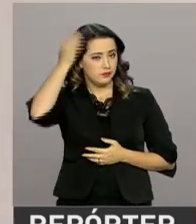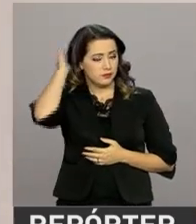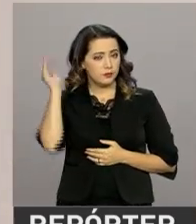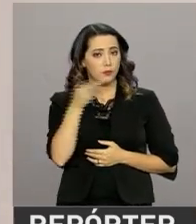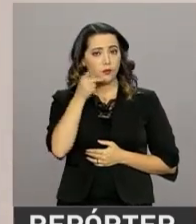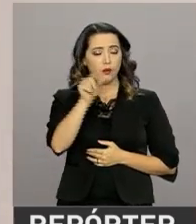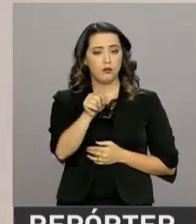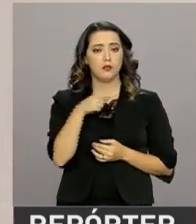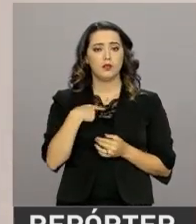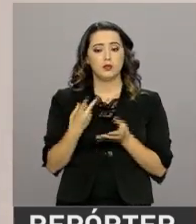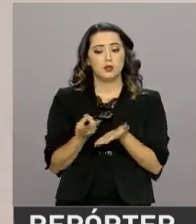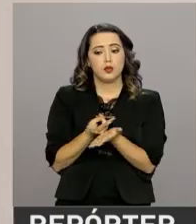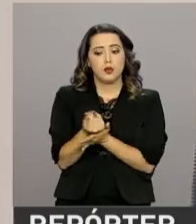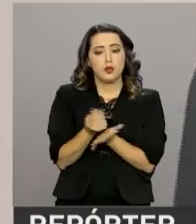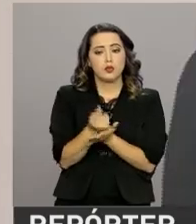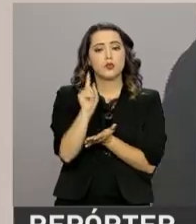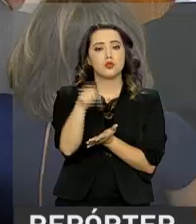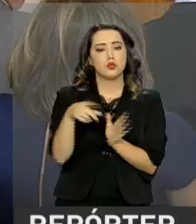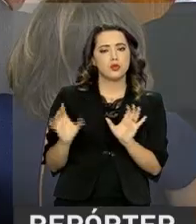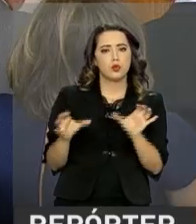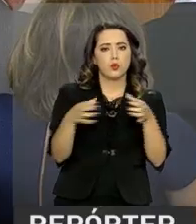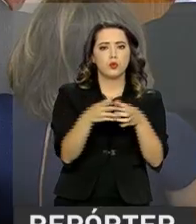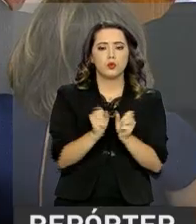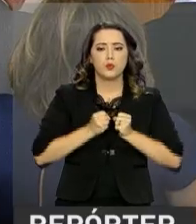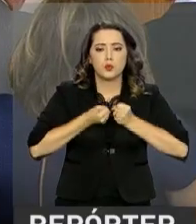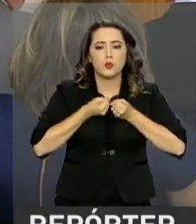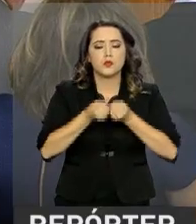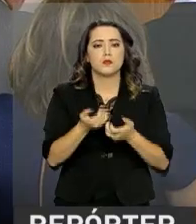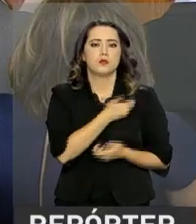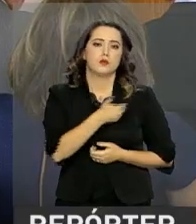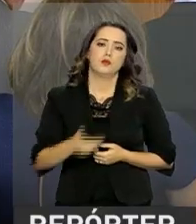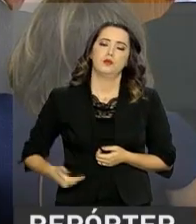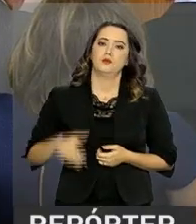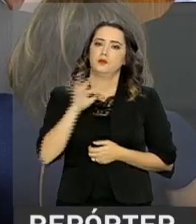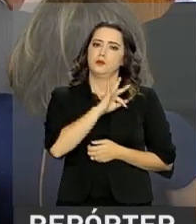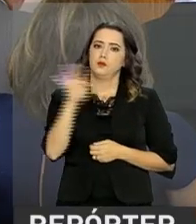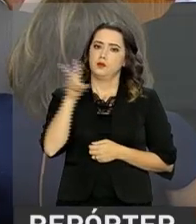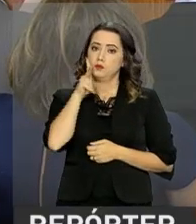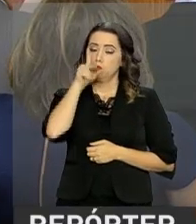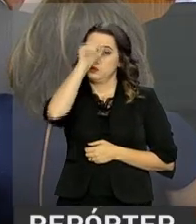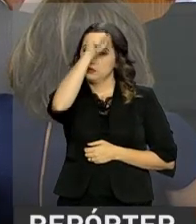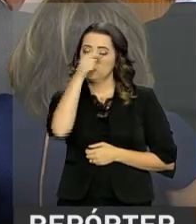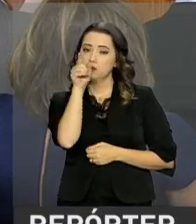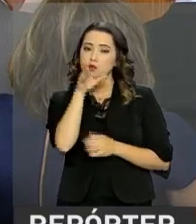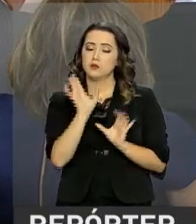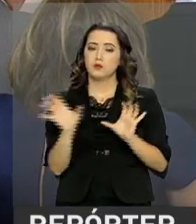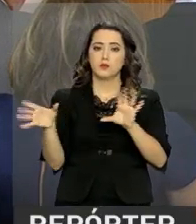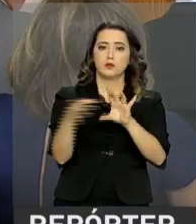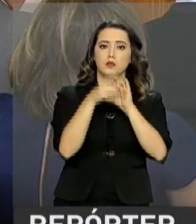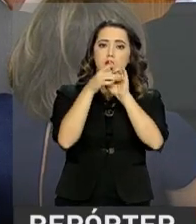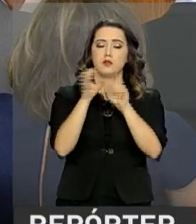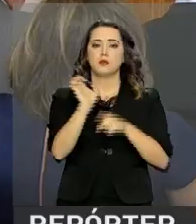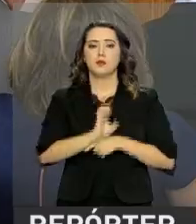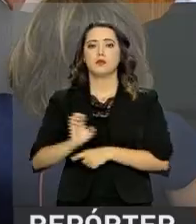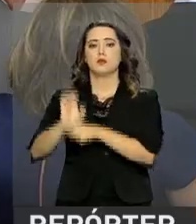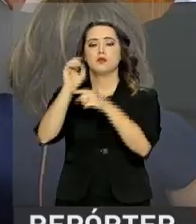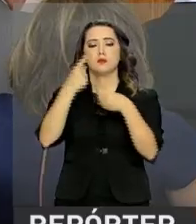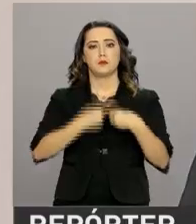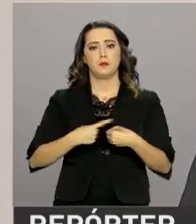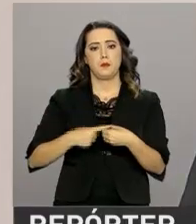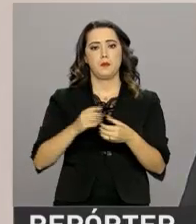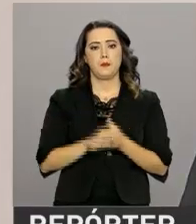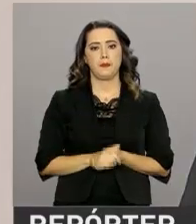que esses recursos fazem parte de um esforço do governo federal que fortalecer as parcerias com estados e municípios